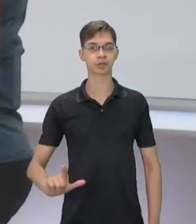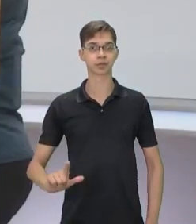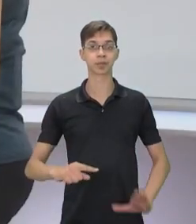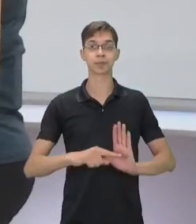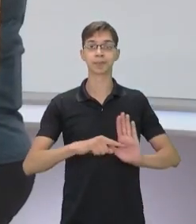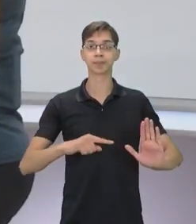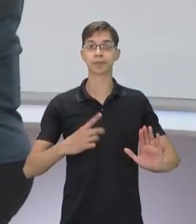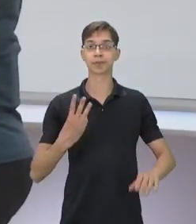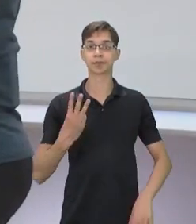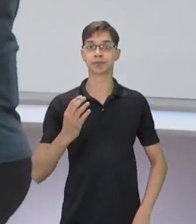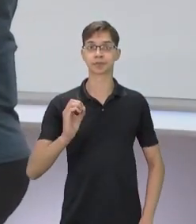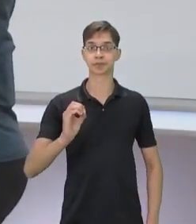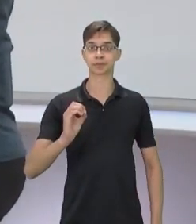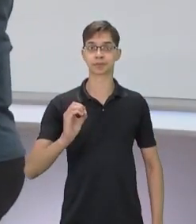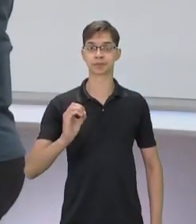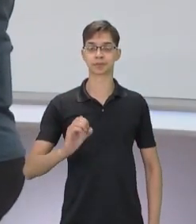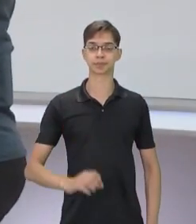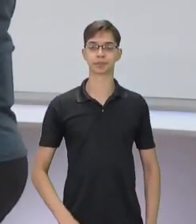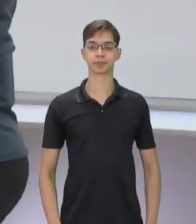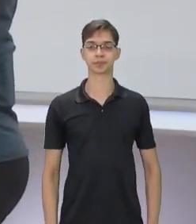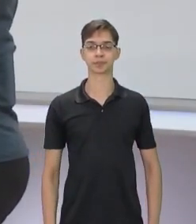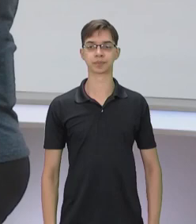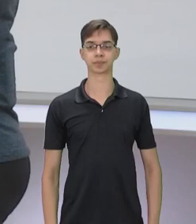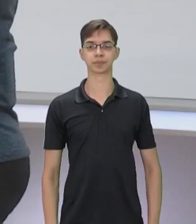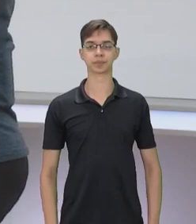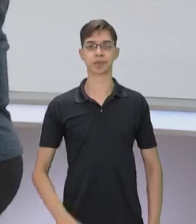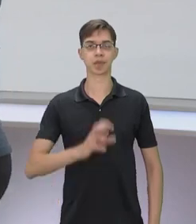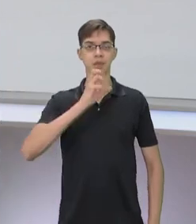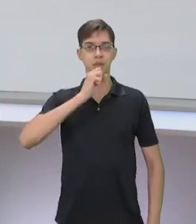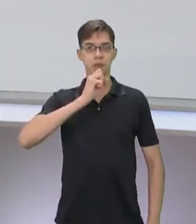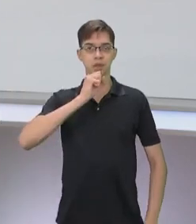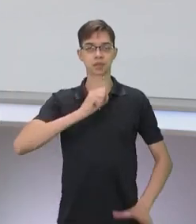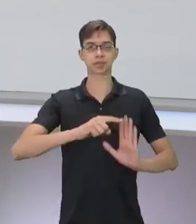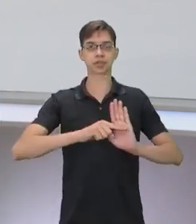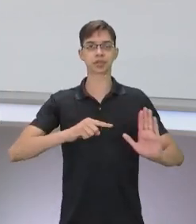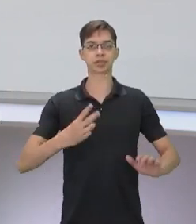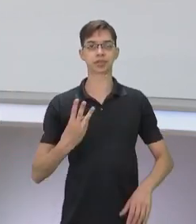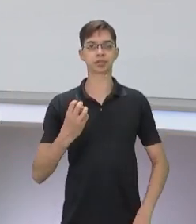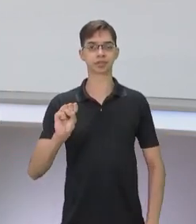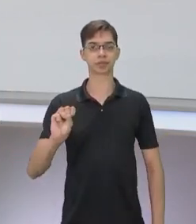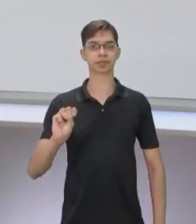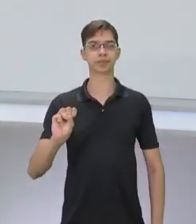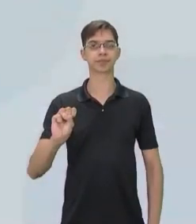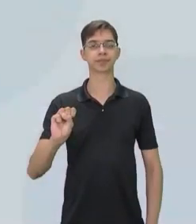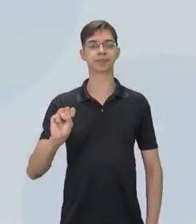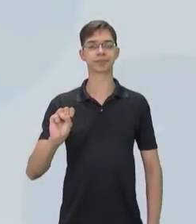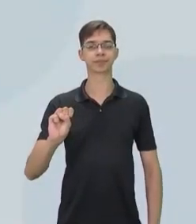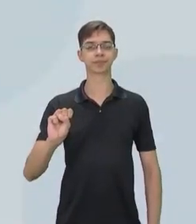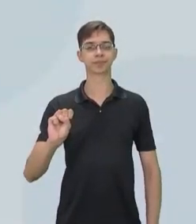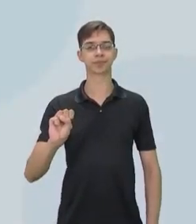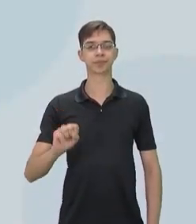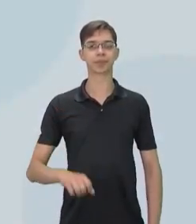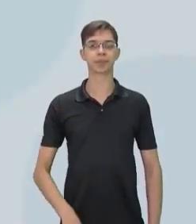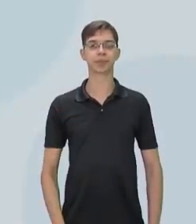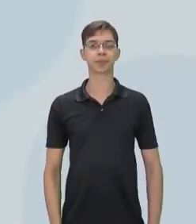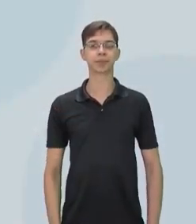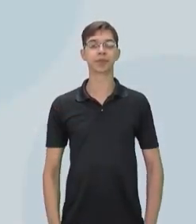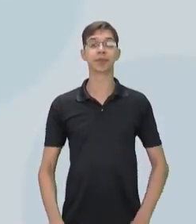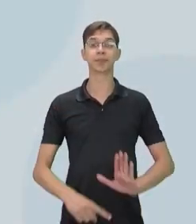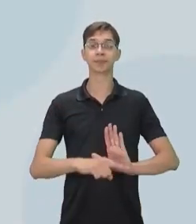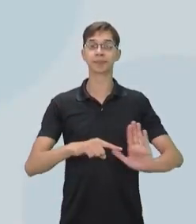30. O que está em laranja, menos 38. Então, a gente tem aqui, ó, menos